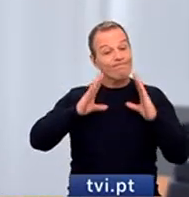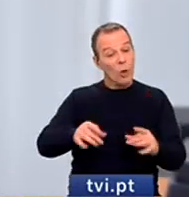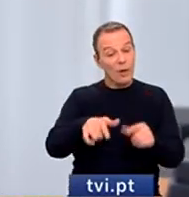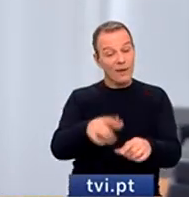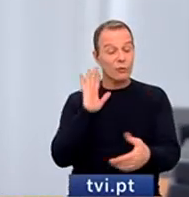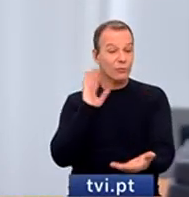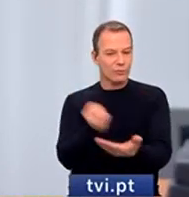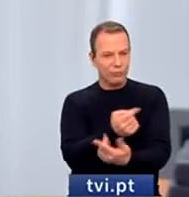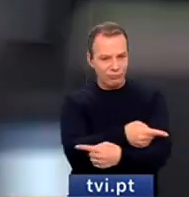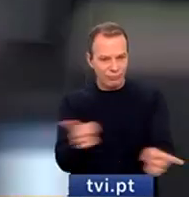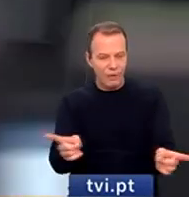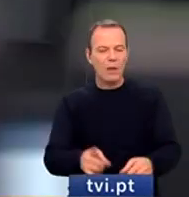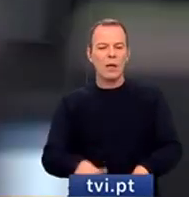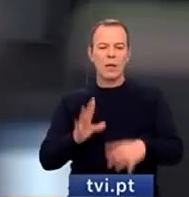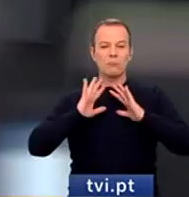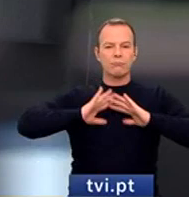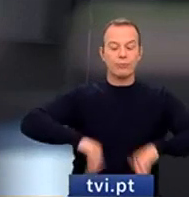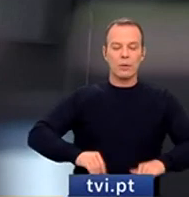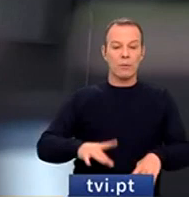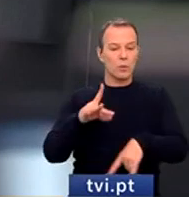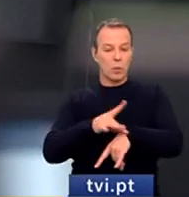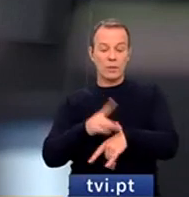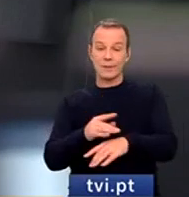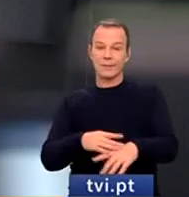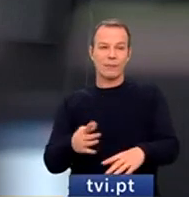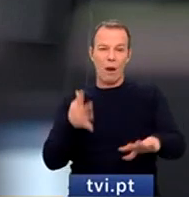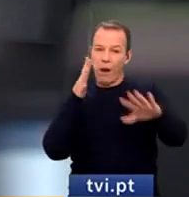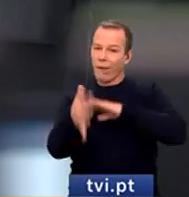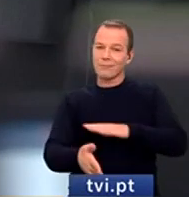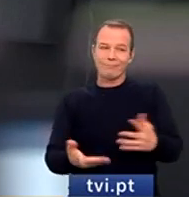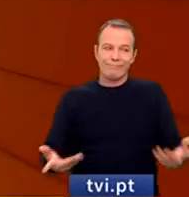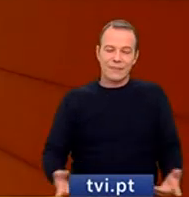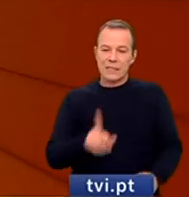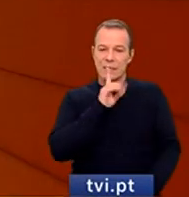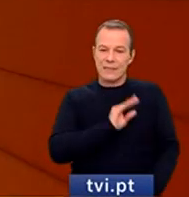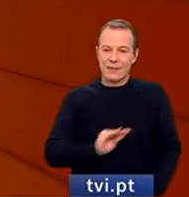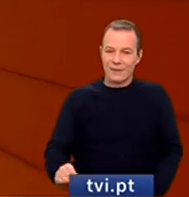trabalhadores. A depressão é uma patologia invisível e silenciosa,